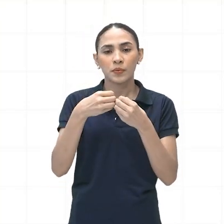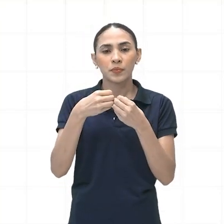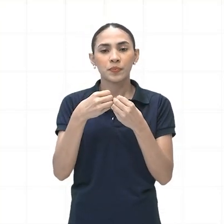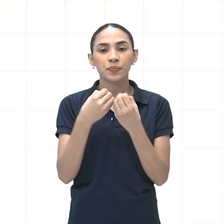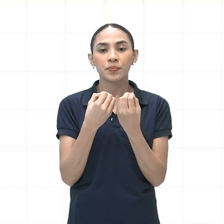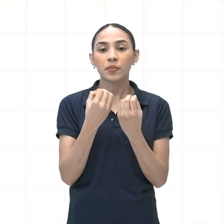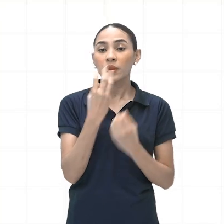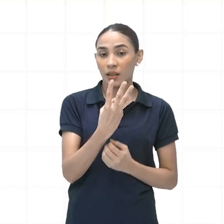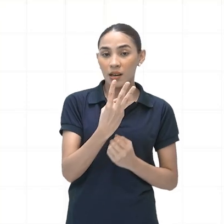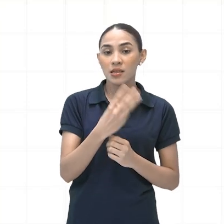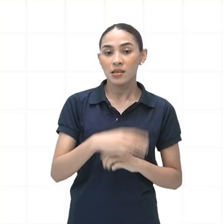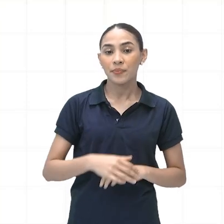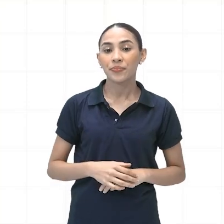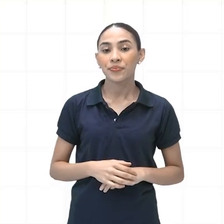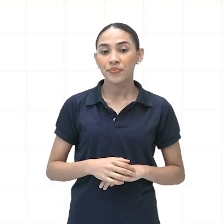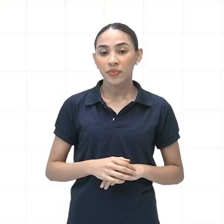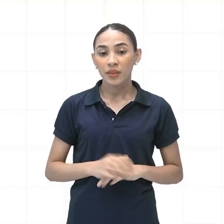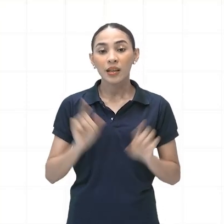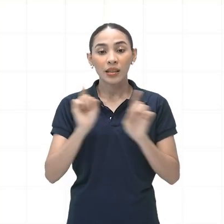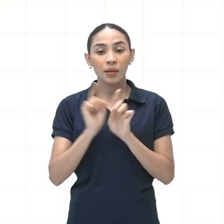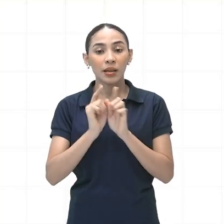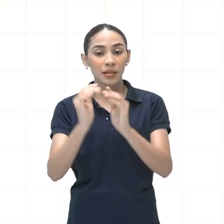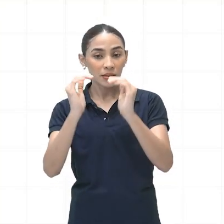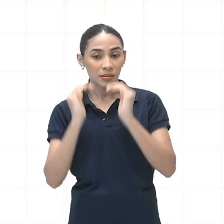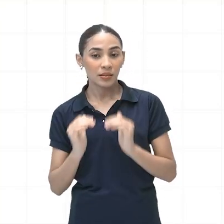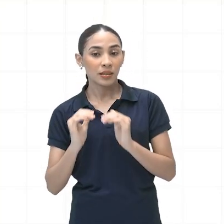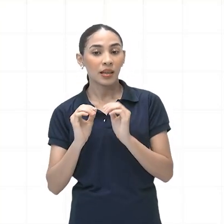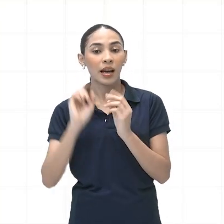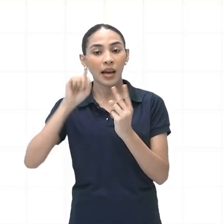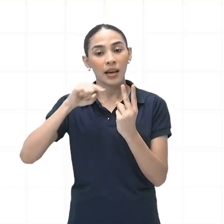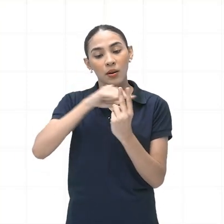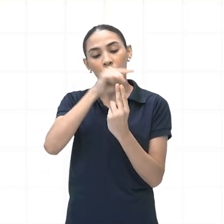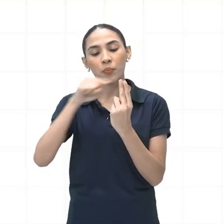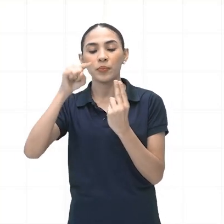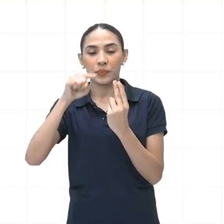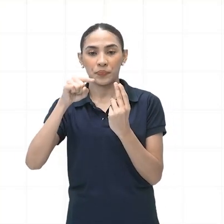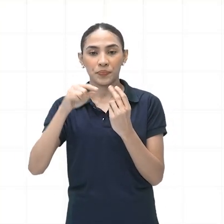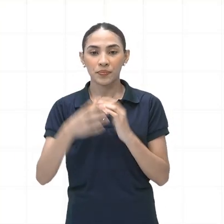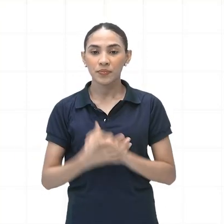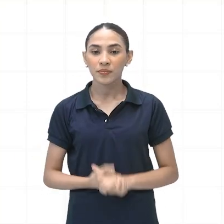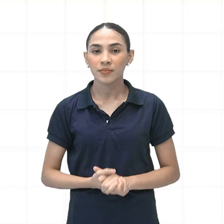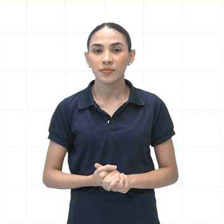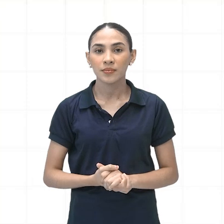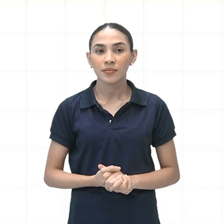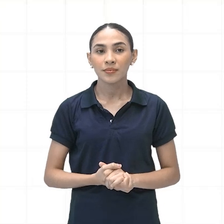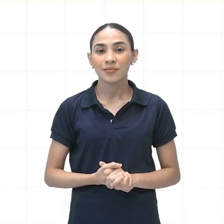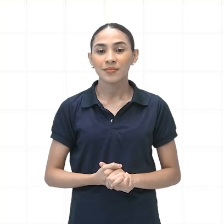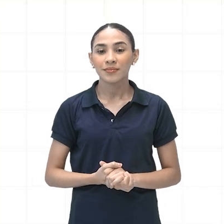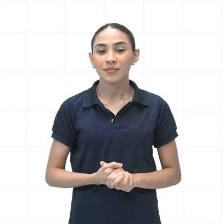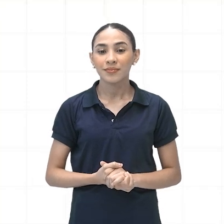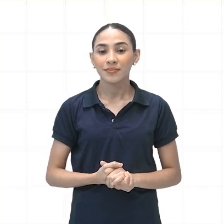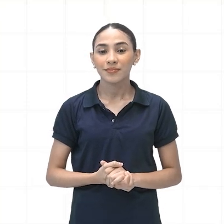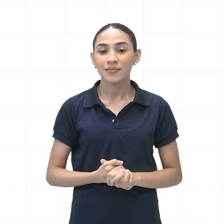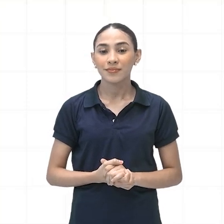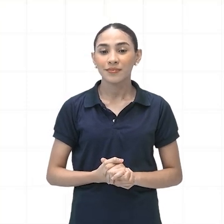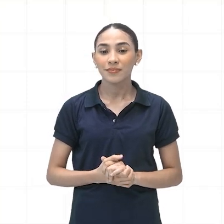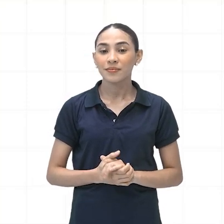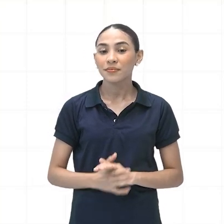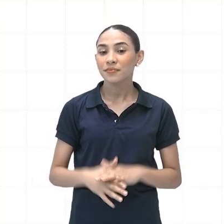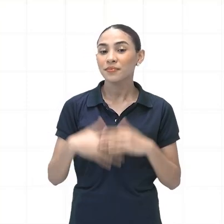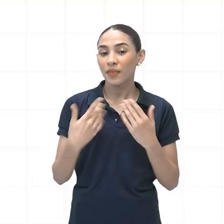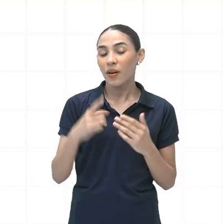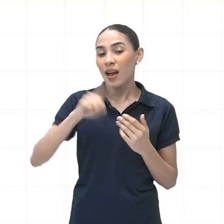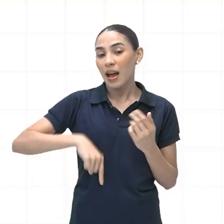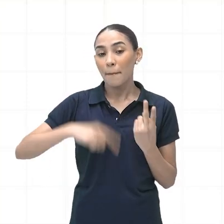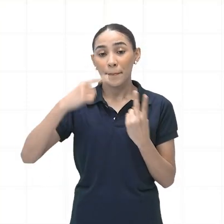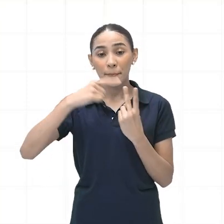3, E aqui eu posso dizer que é o número π. Beleza? Então, essa foi